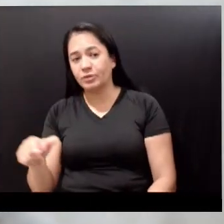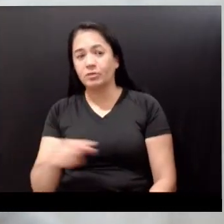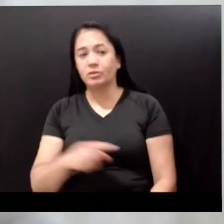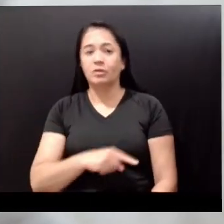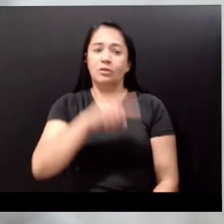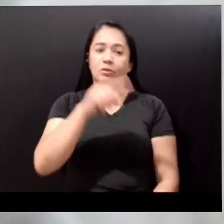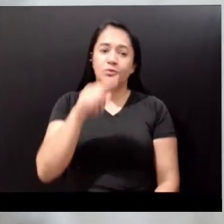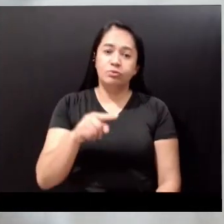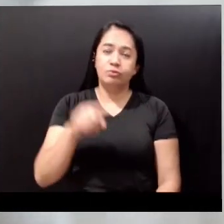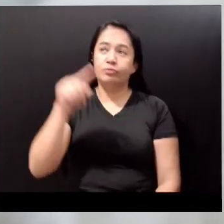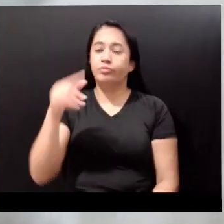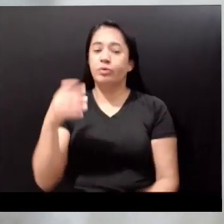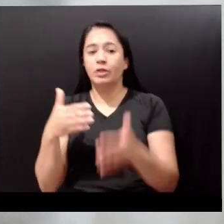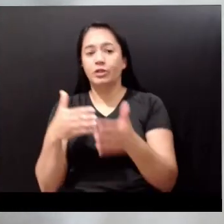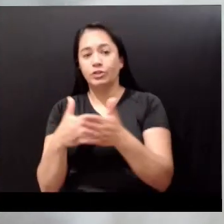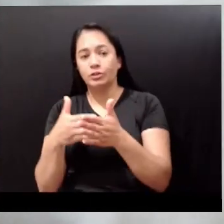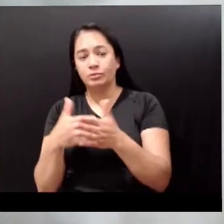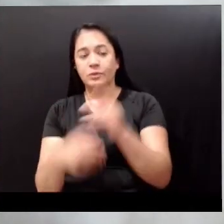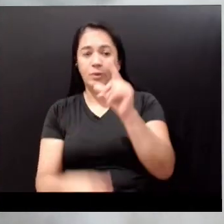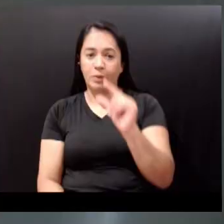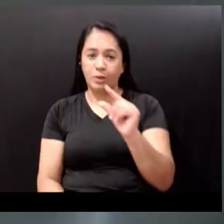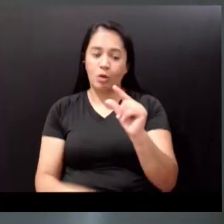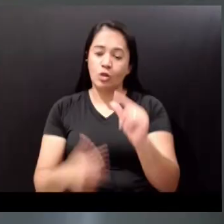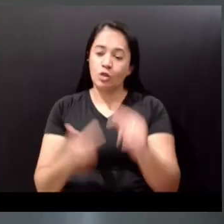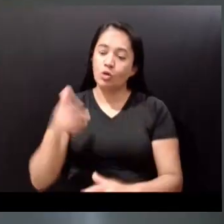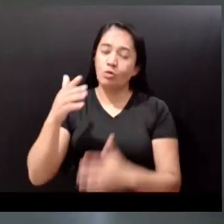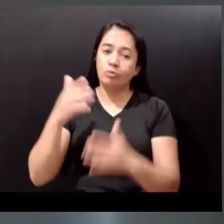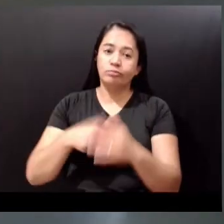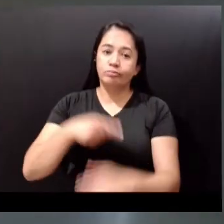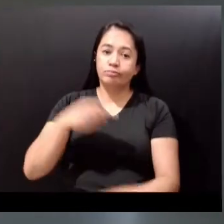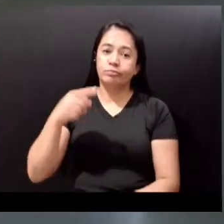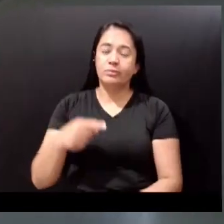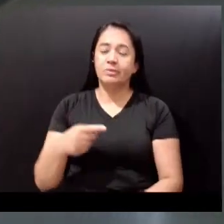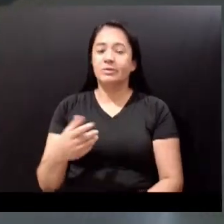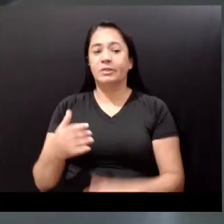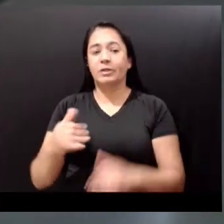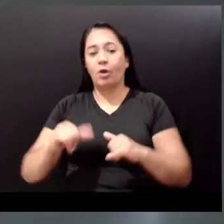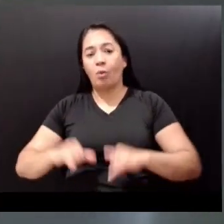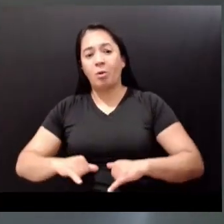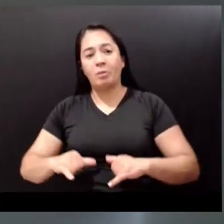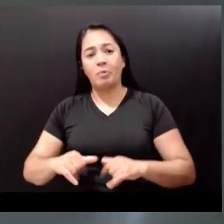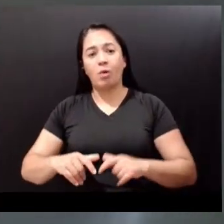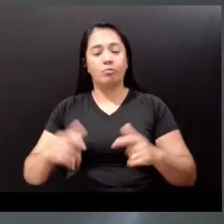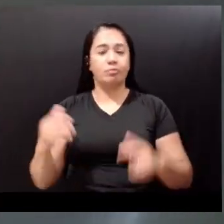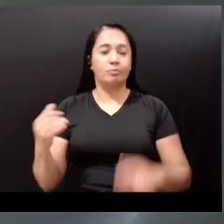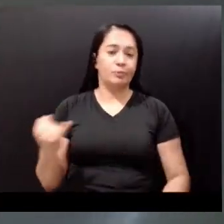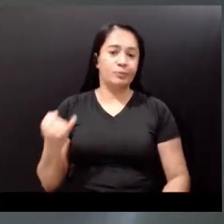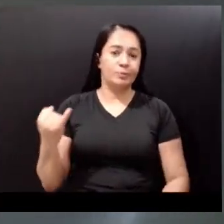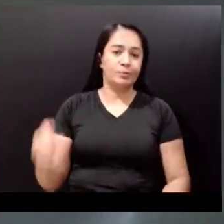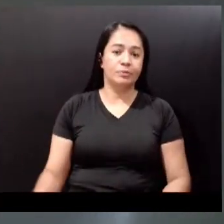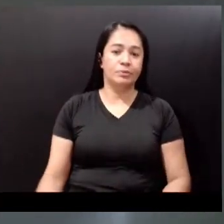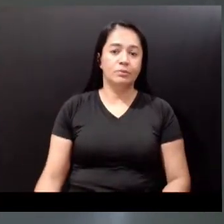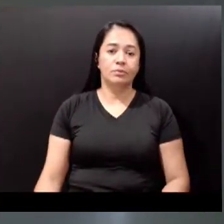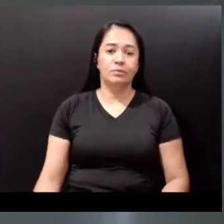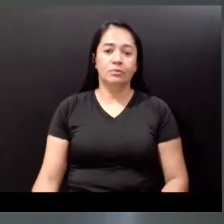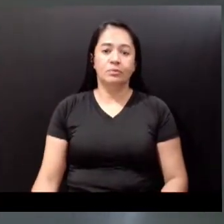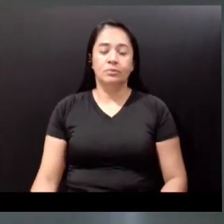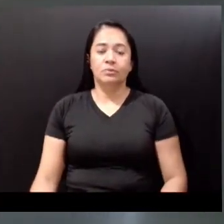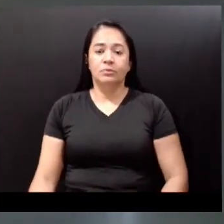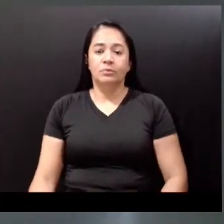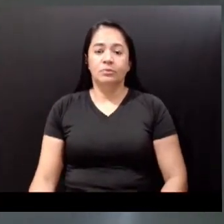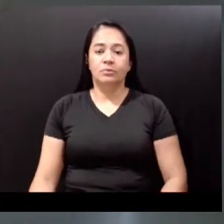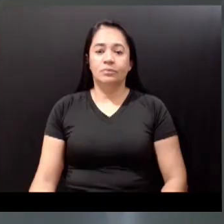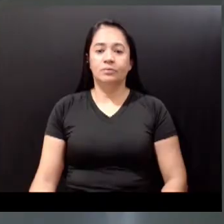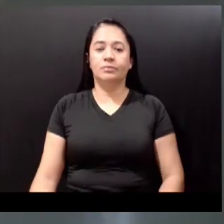têm níveis de limitação menores e aqueles que vão ter realmente um sofrimento, uma incapacidade muito importante. Então,